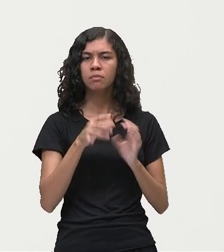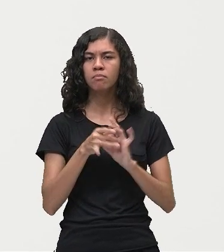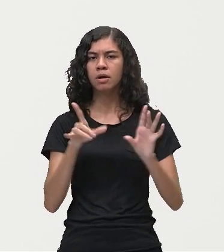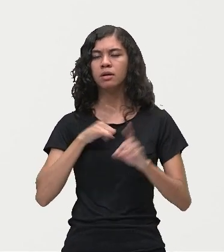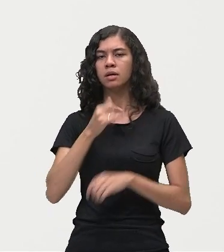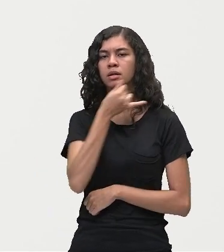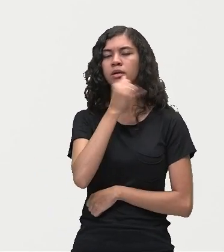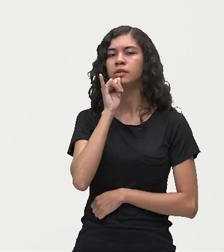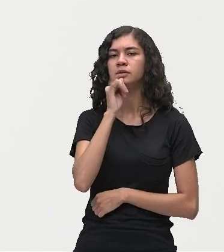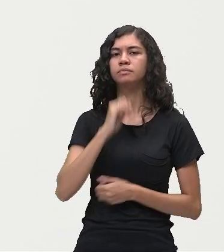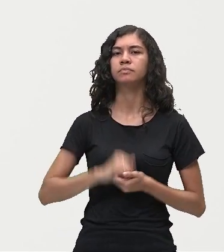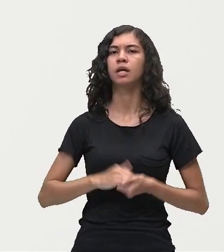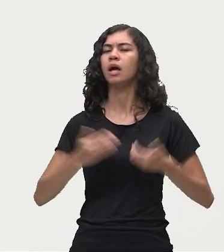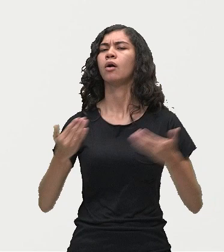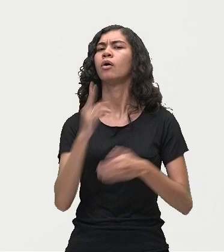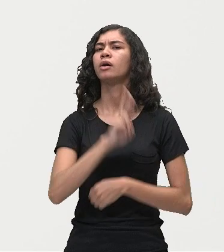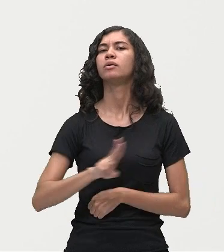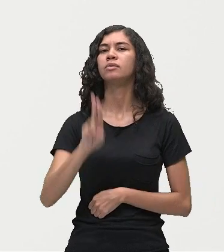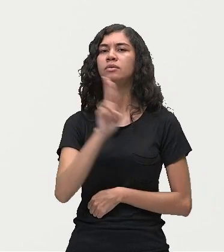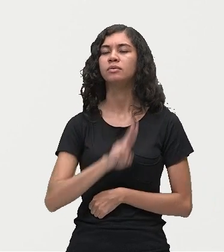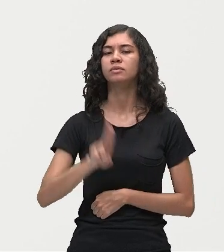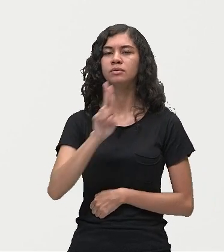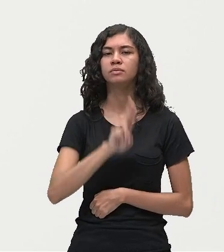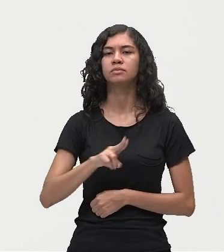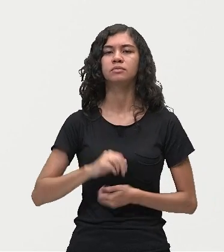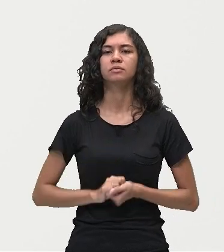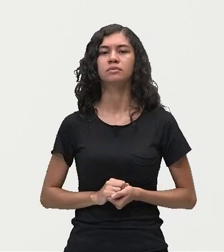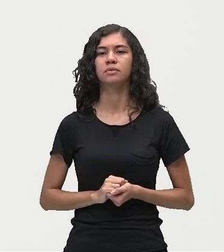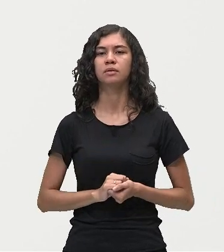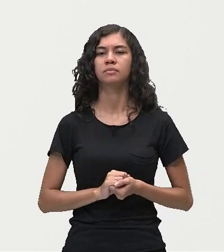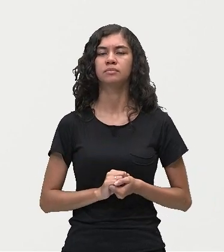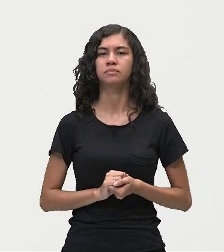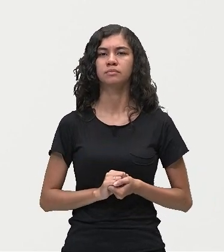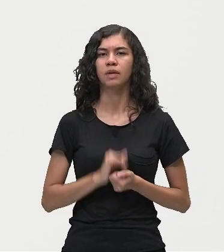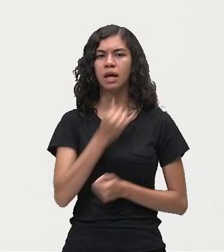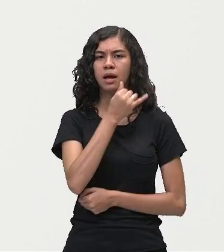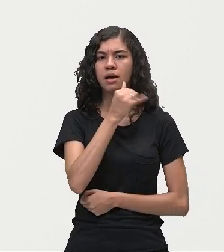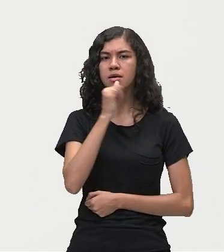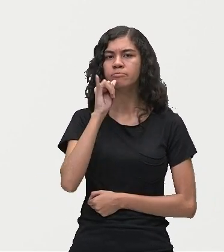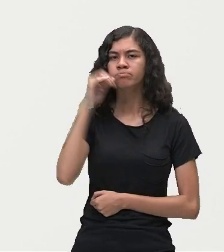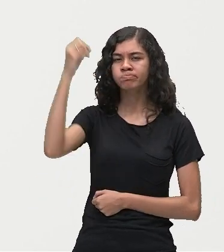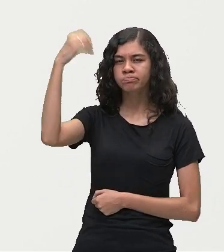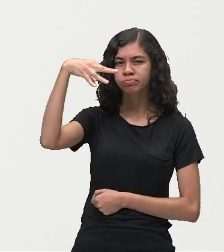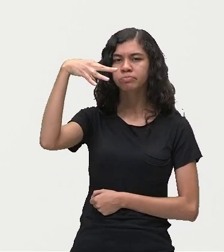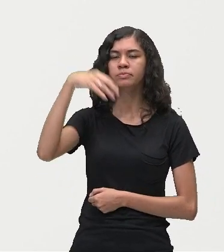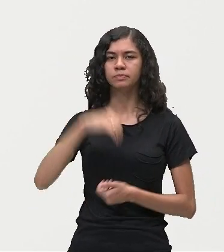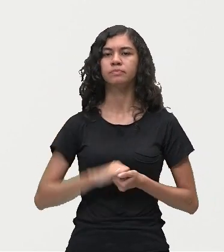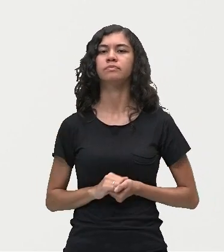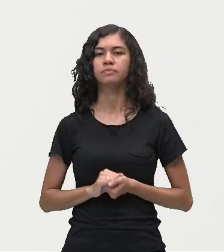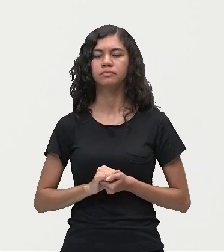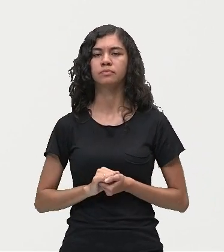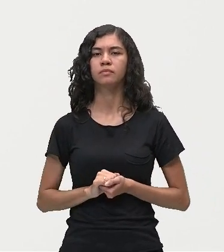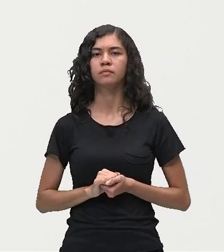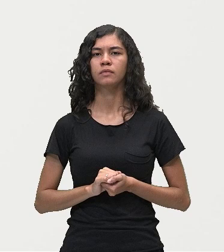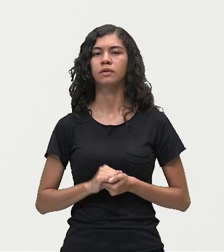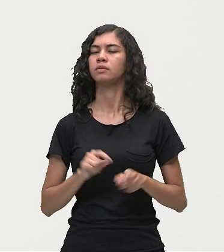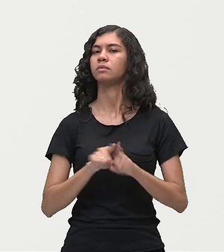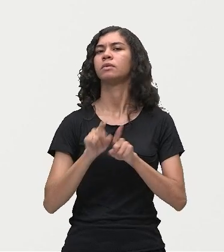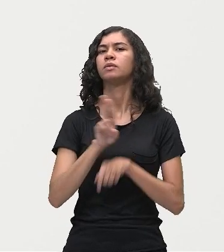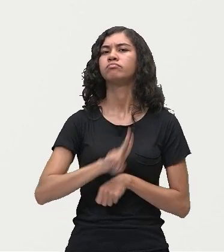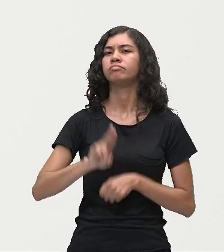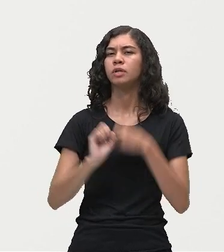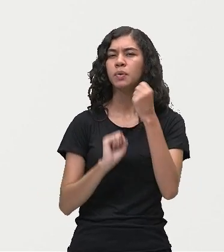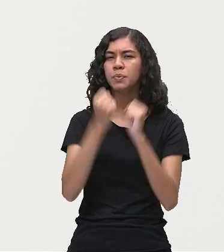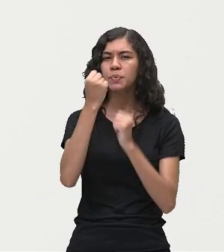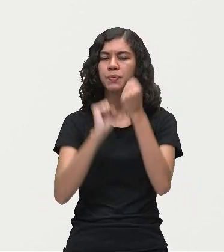Atualmente, a principal utilidade desse combustível é a geração de energia elétrica, seguida pela utilização industrial como